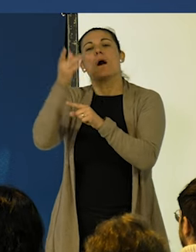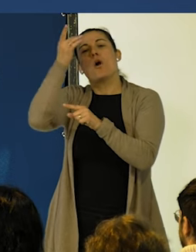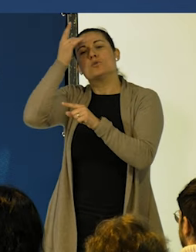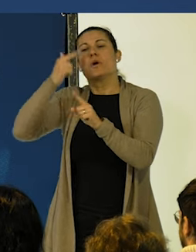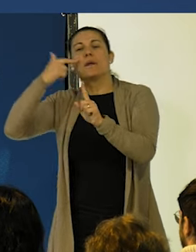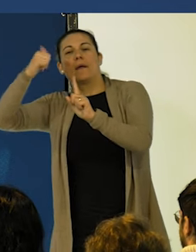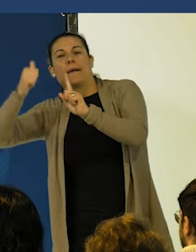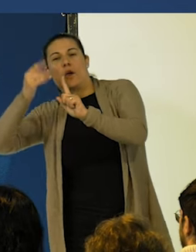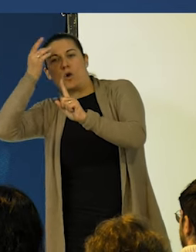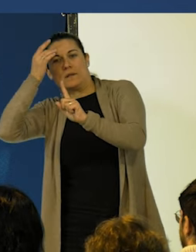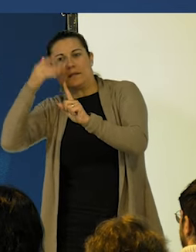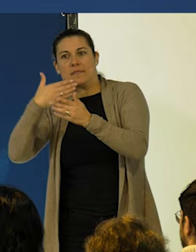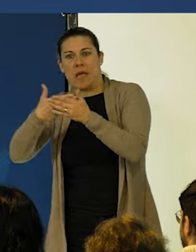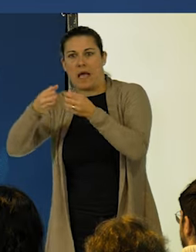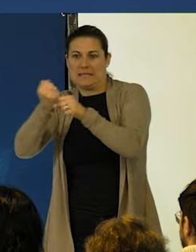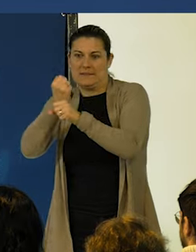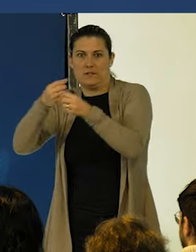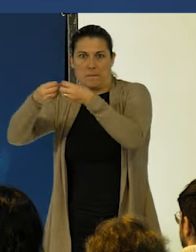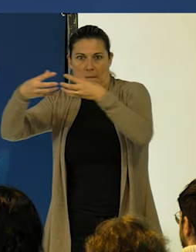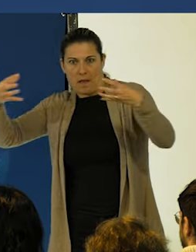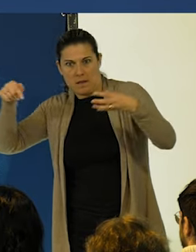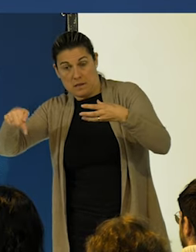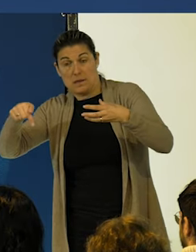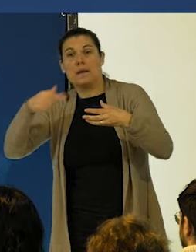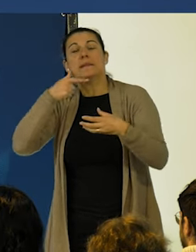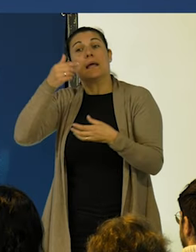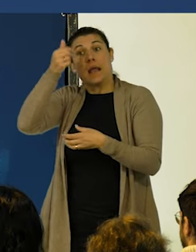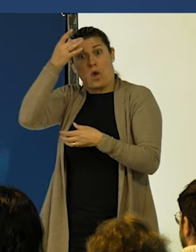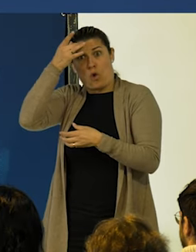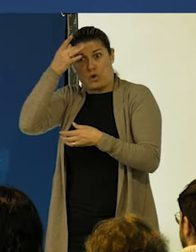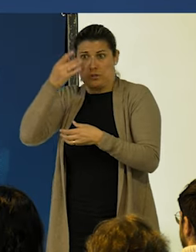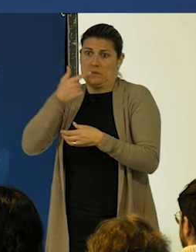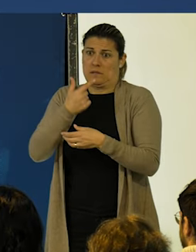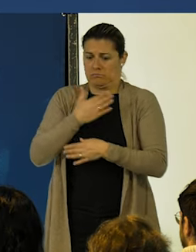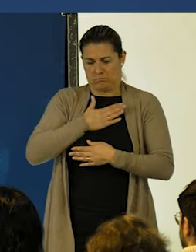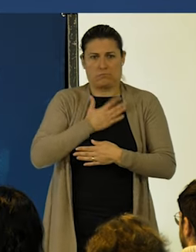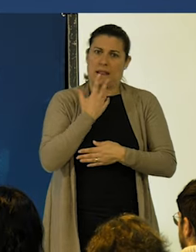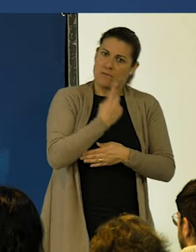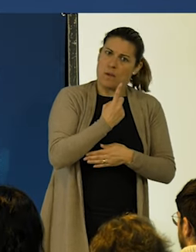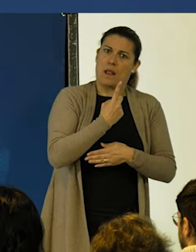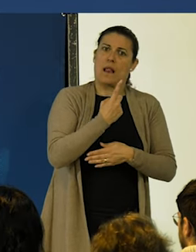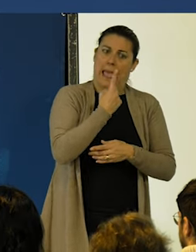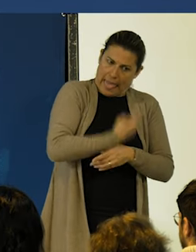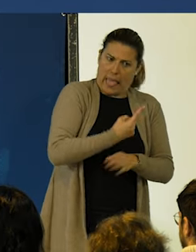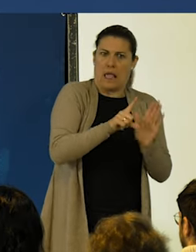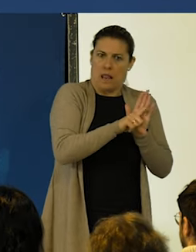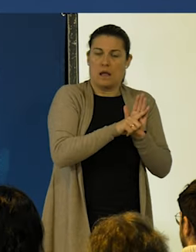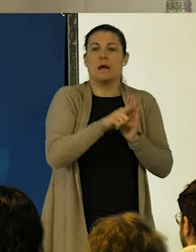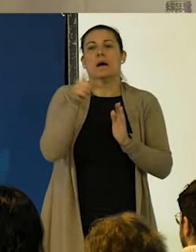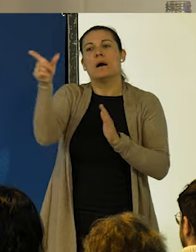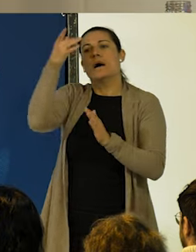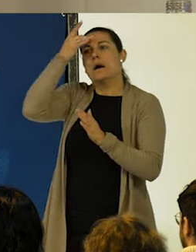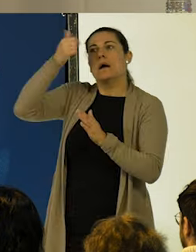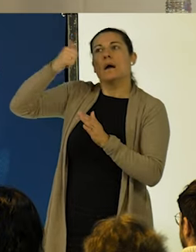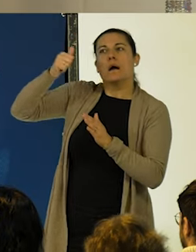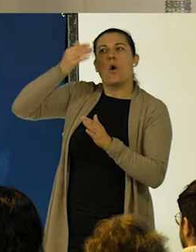consciência. Sempre que de uma decisão de consciência que deveria ser individual e que é individual, a objeção de consciência